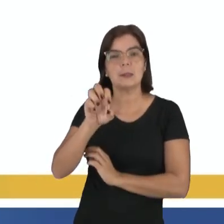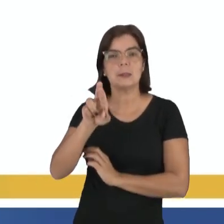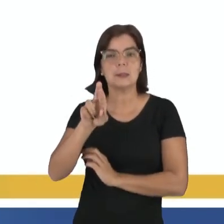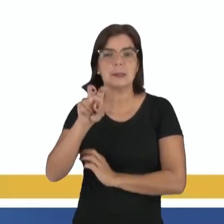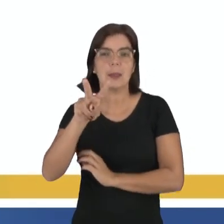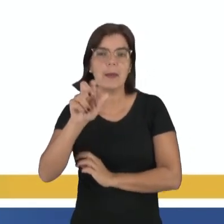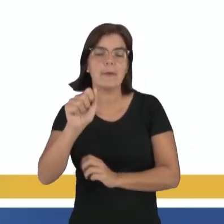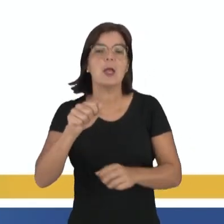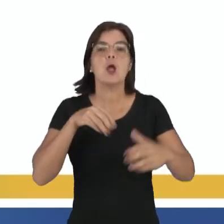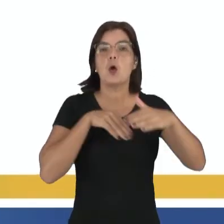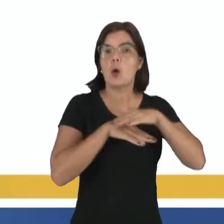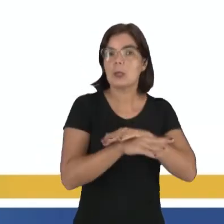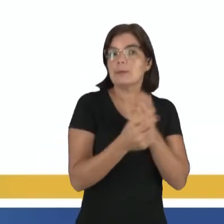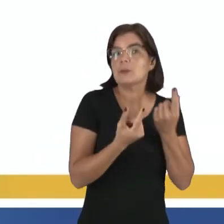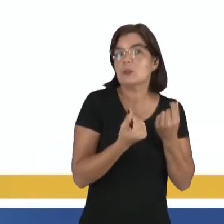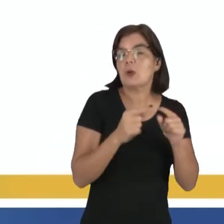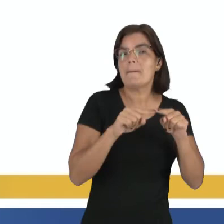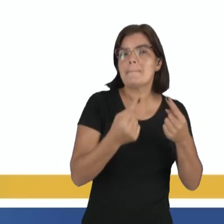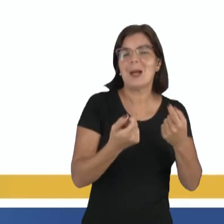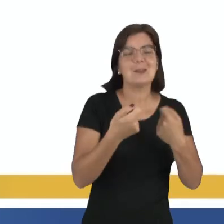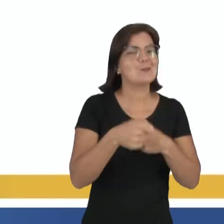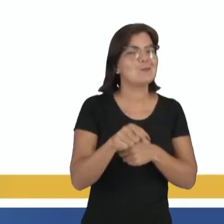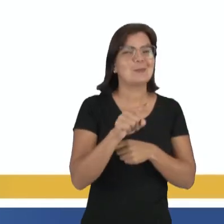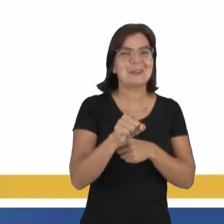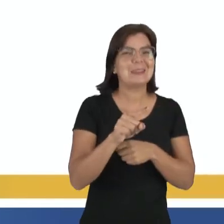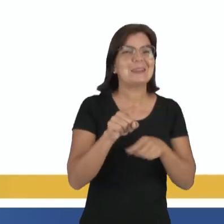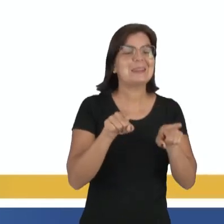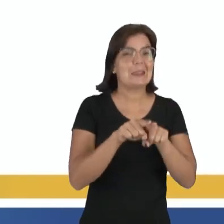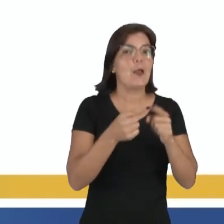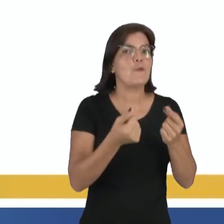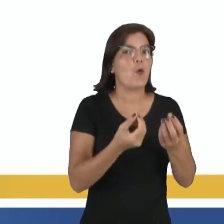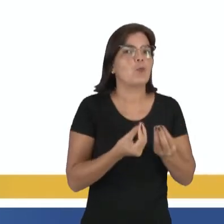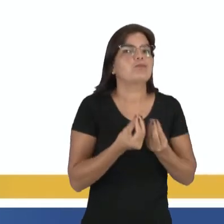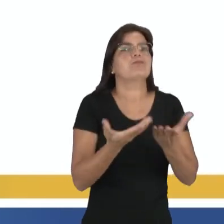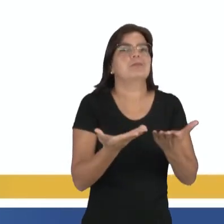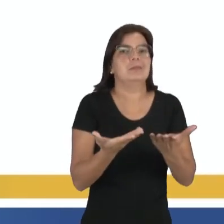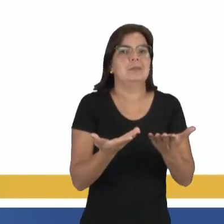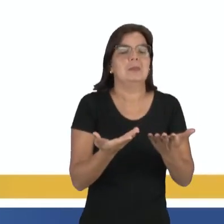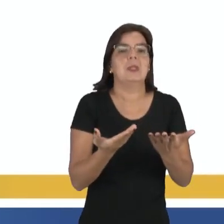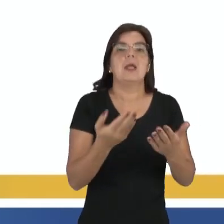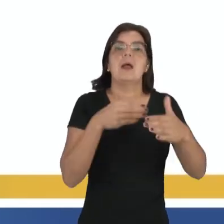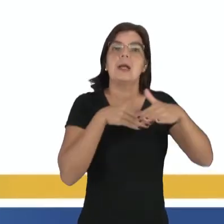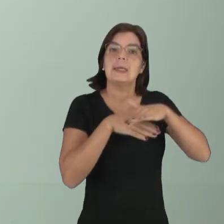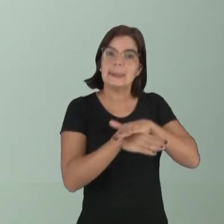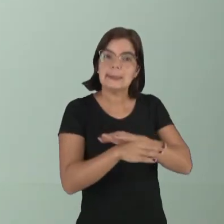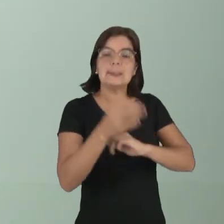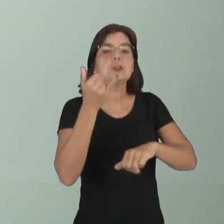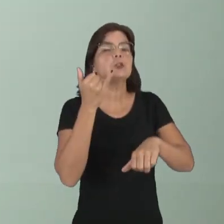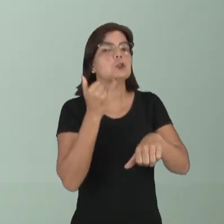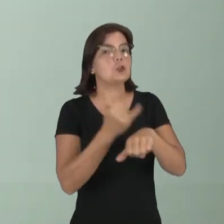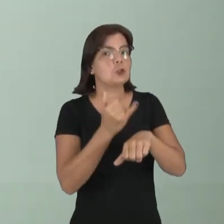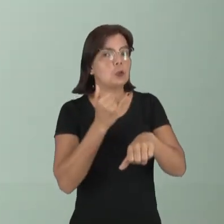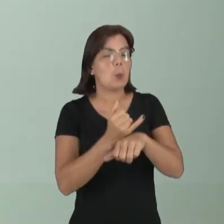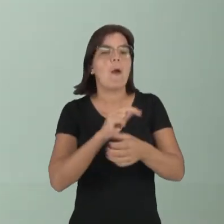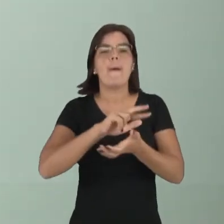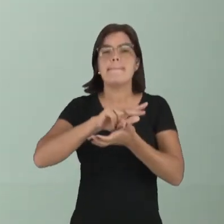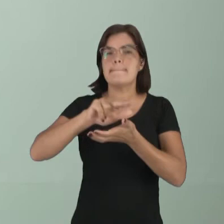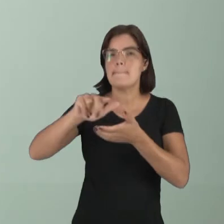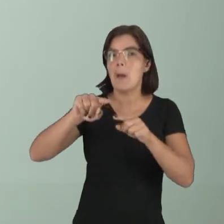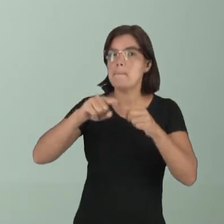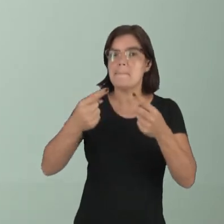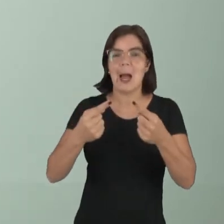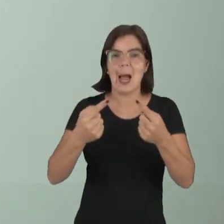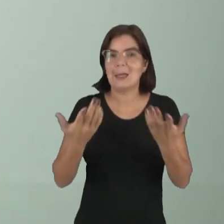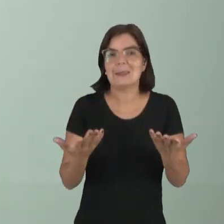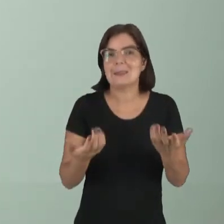ter uma reserva de dinheiro, mas não necessariamente esse dinheiro eu vou gastar. Na reserva de minério eu posso ter muito minério, mas